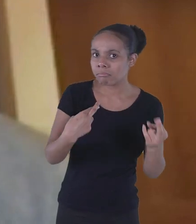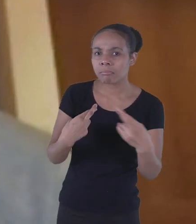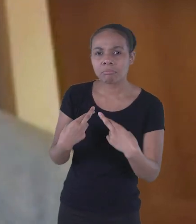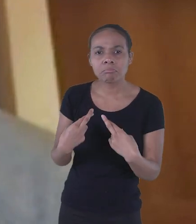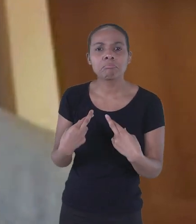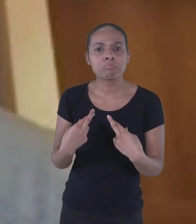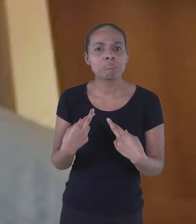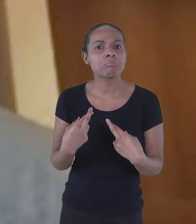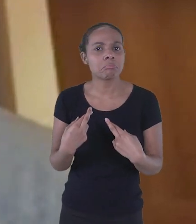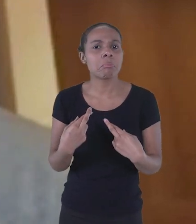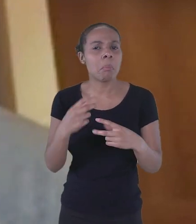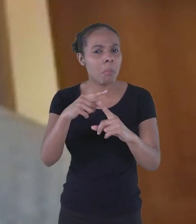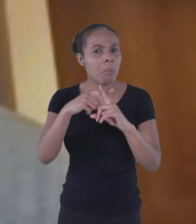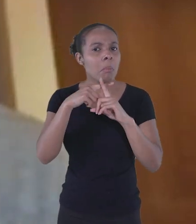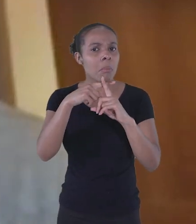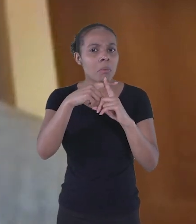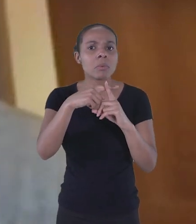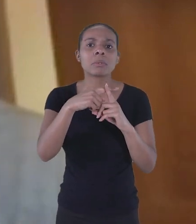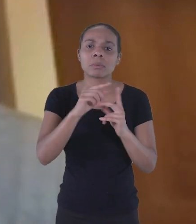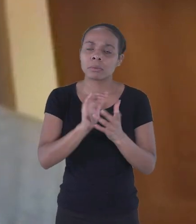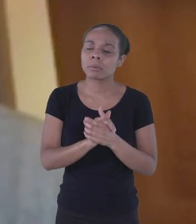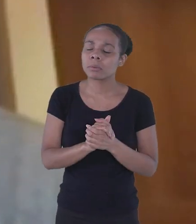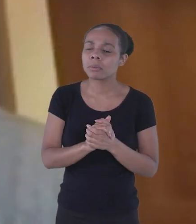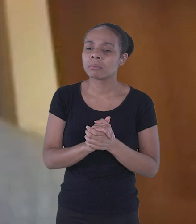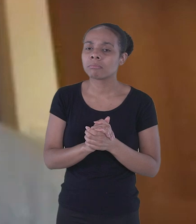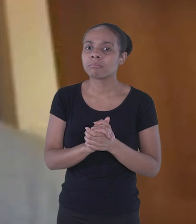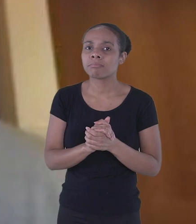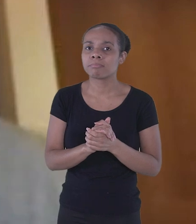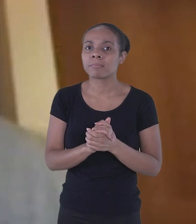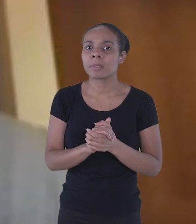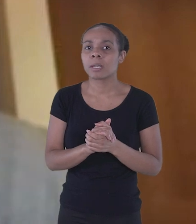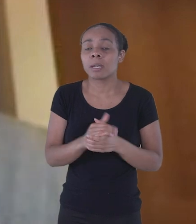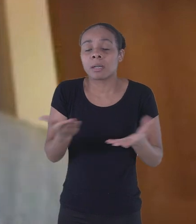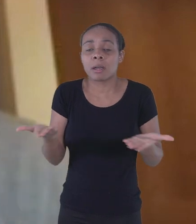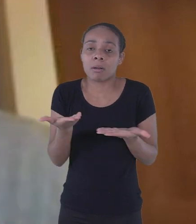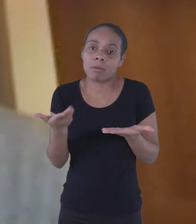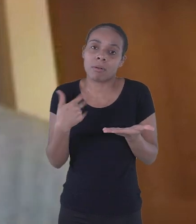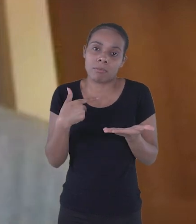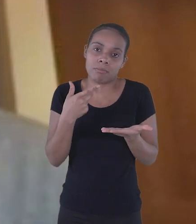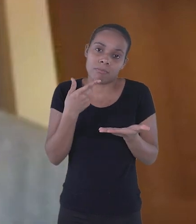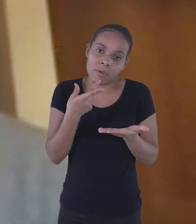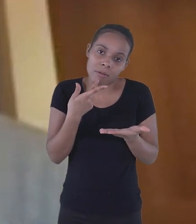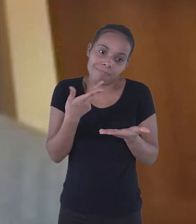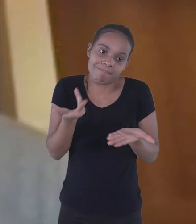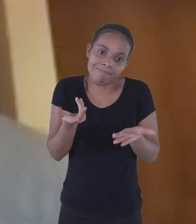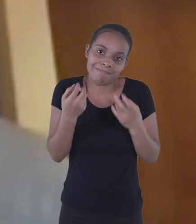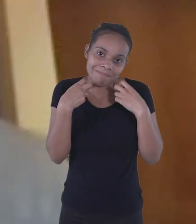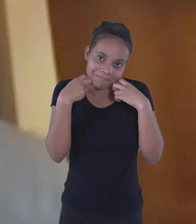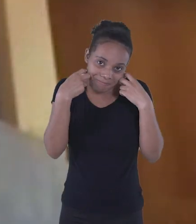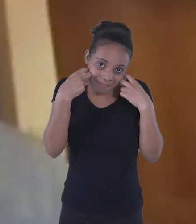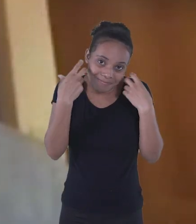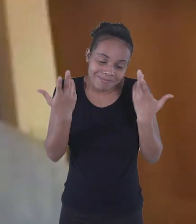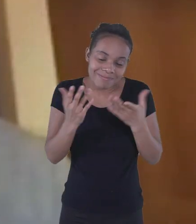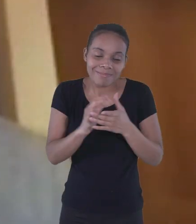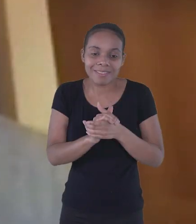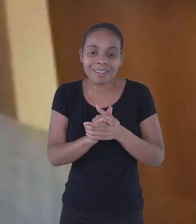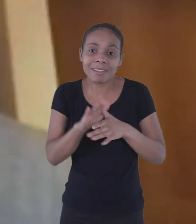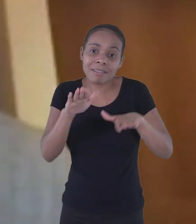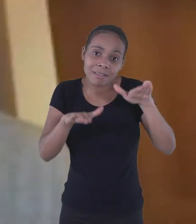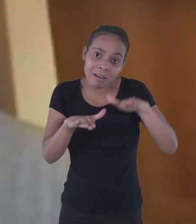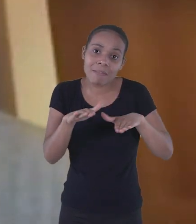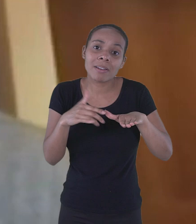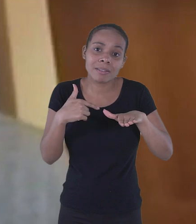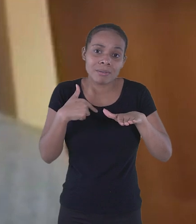bem significativo, a ponto de eu poder dizer aqui, um pouco sem jeito, de que talvez esteja de fato ajudando. Eu